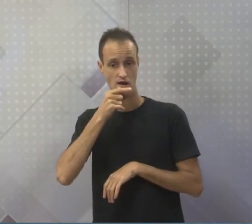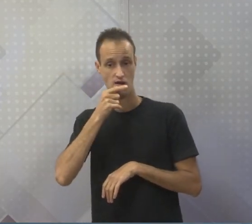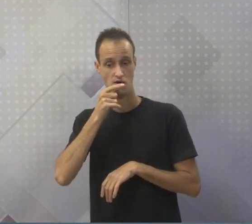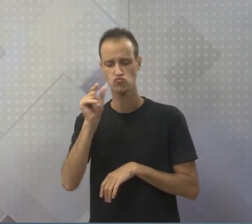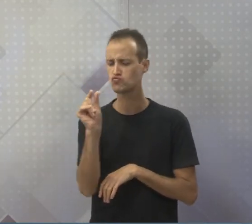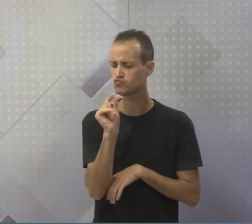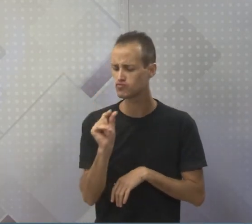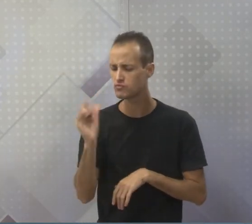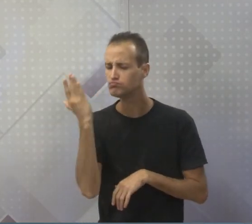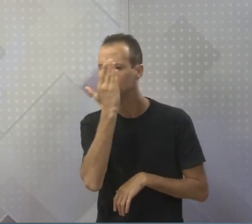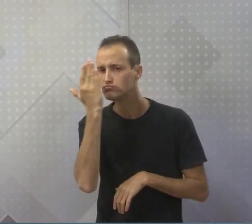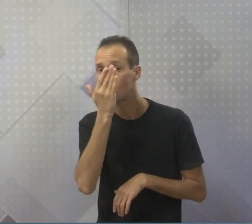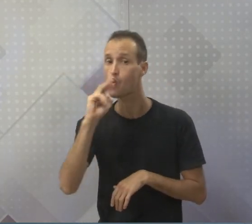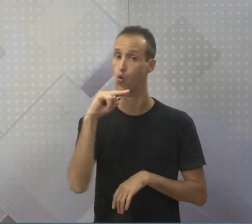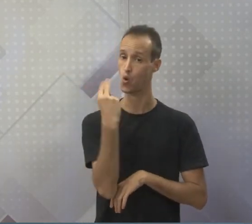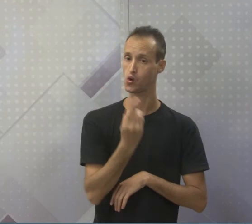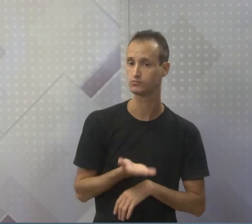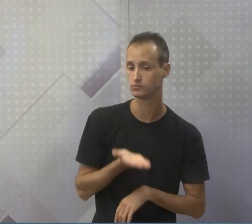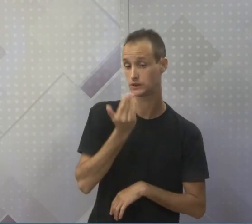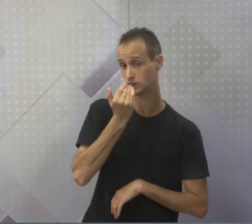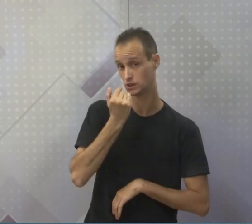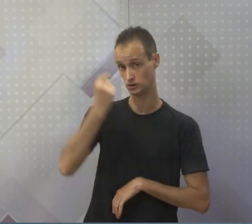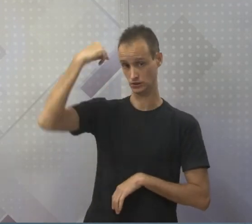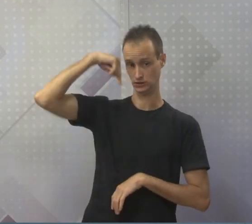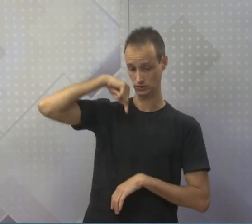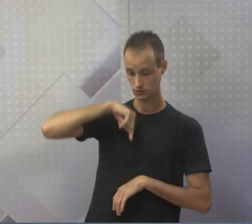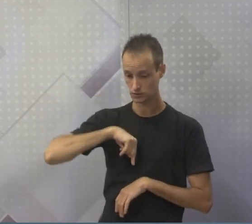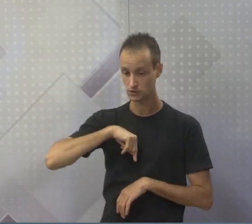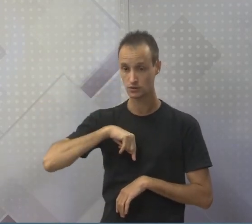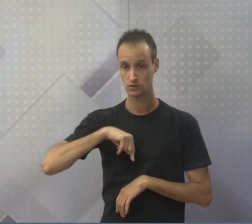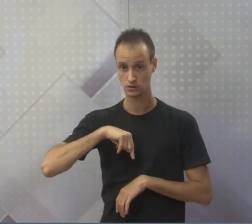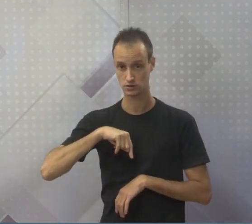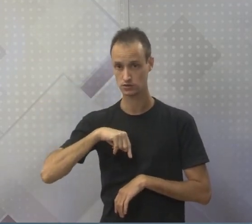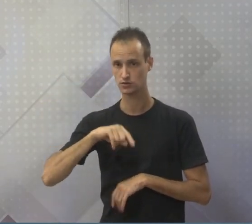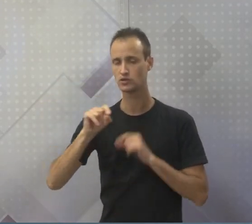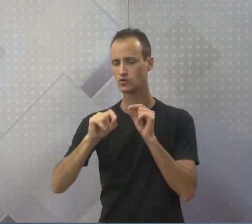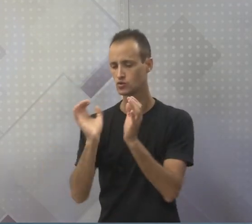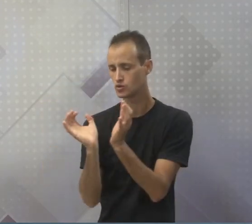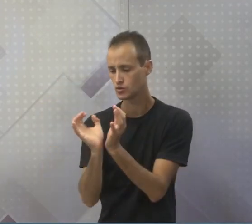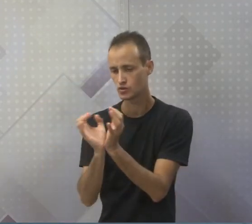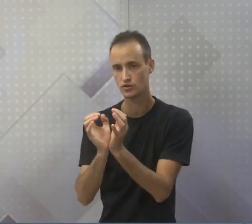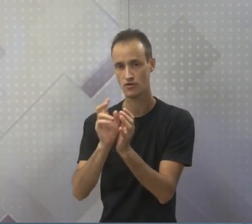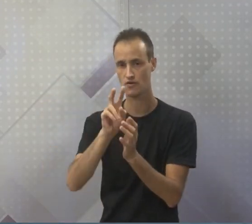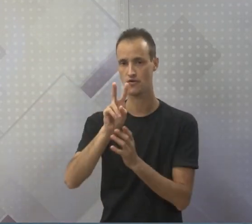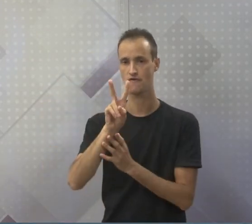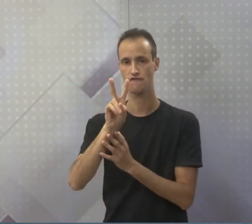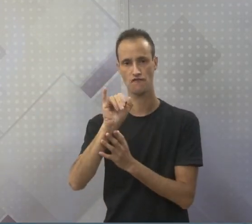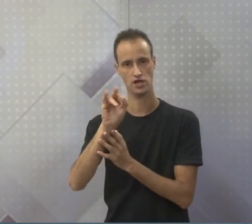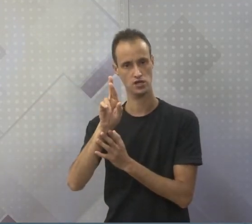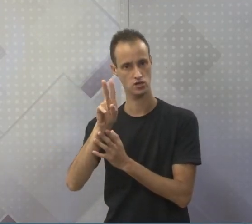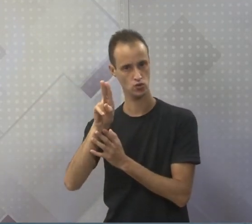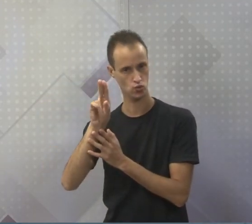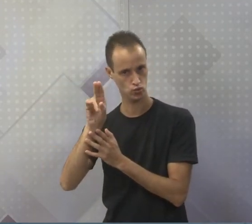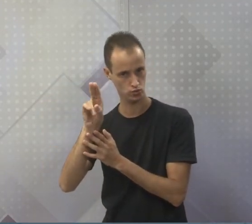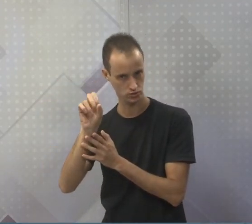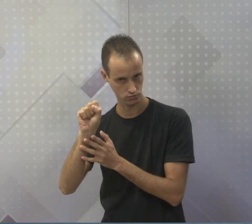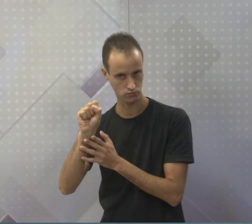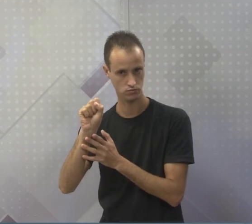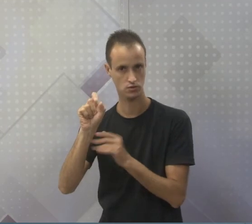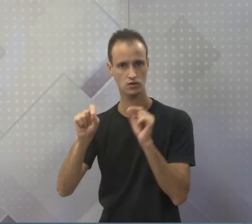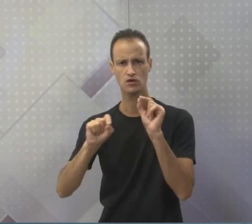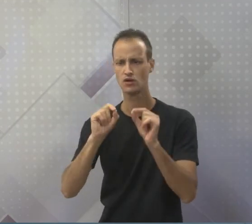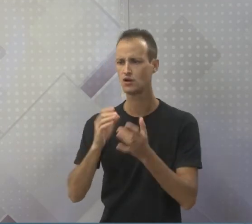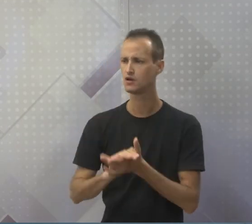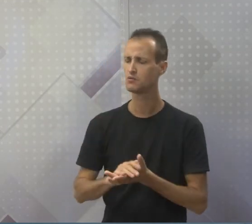alimentos contaminados com o agente causador da hepatite, que é um grupo chamado de vírus, tá? Ô professor, e